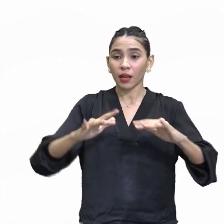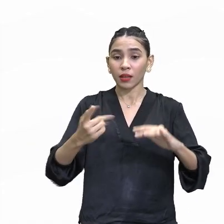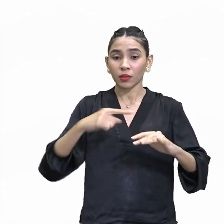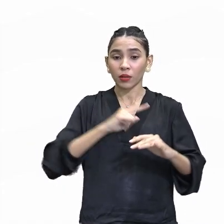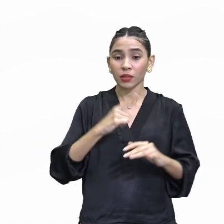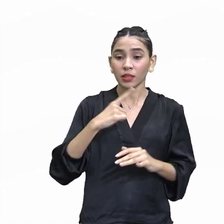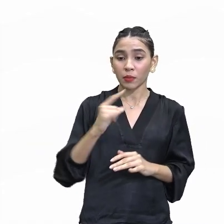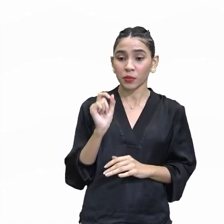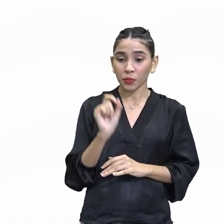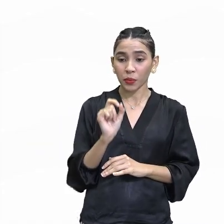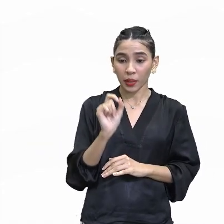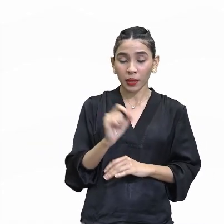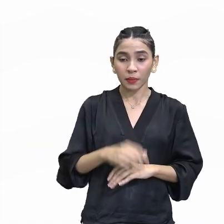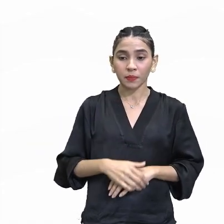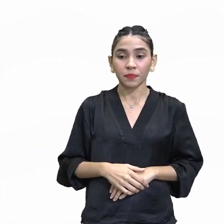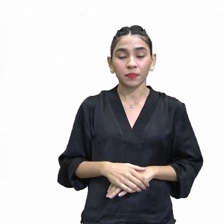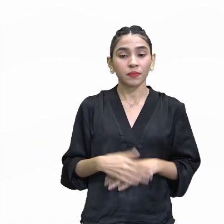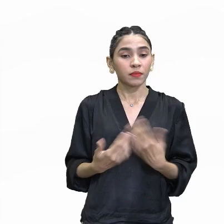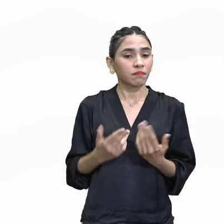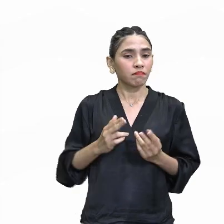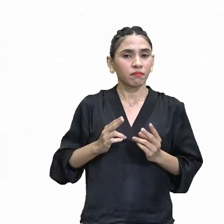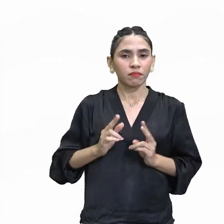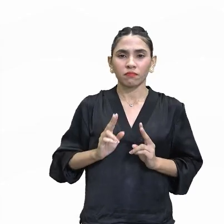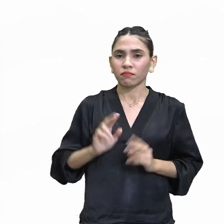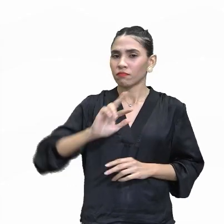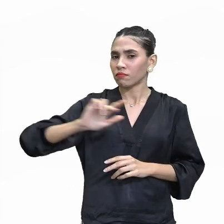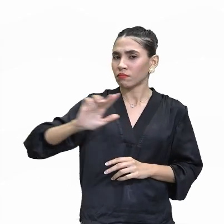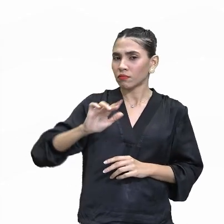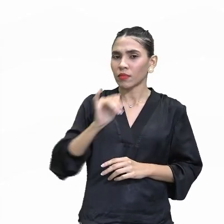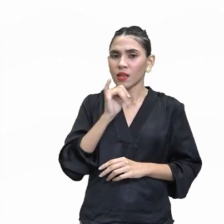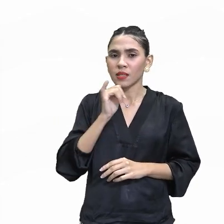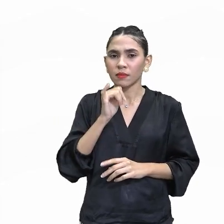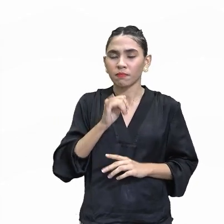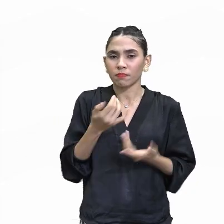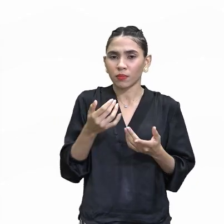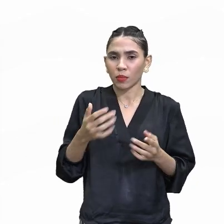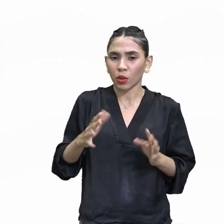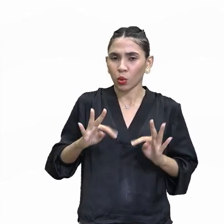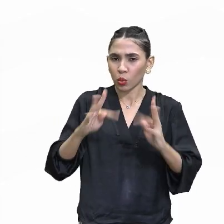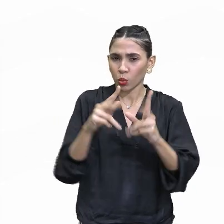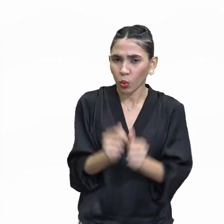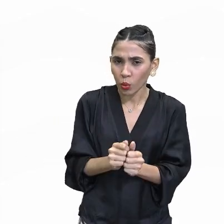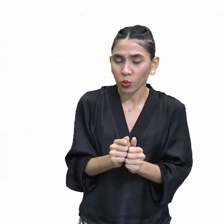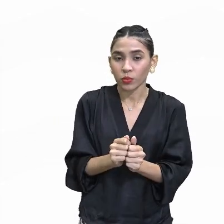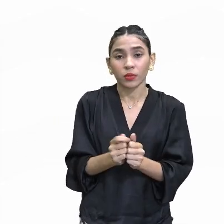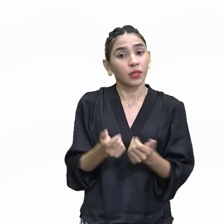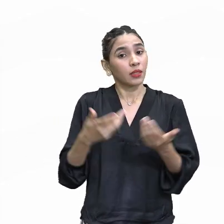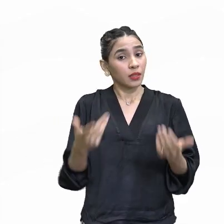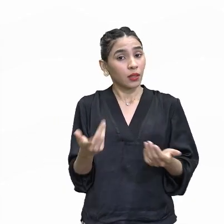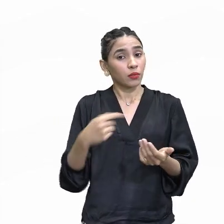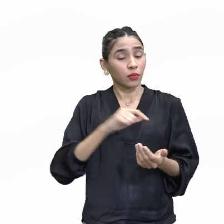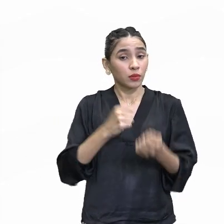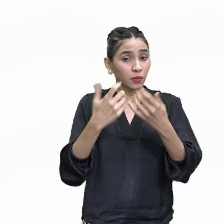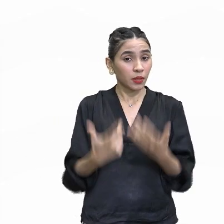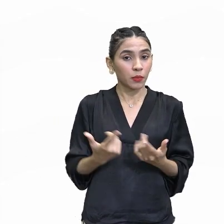tem aqui que nem sempre ele funciona para todo mundo, né? Como a gente falou, o dinheiro aqui ele